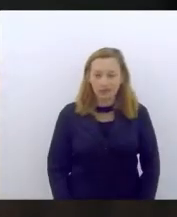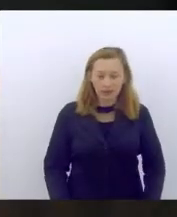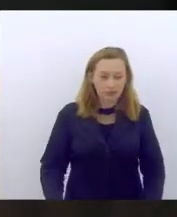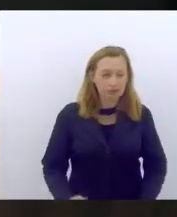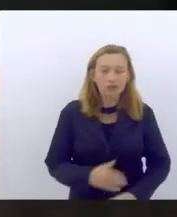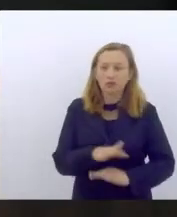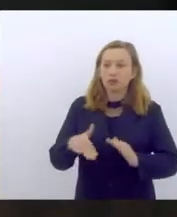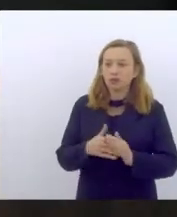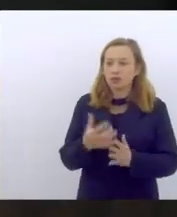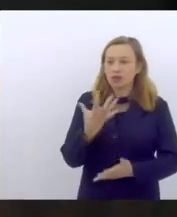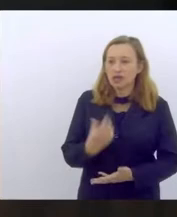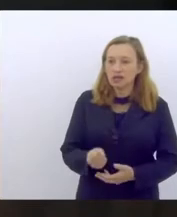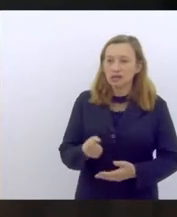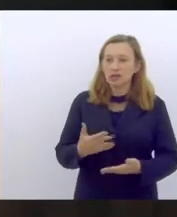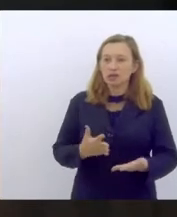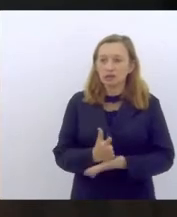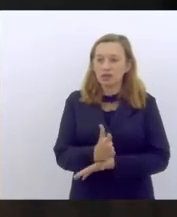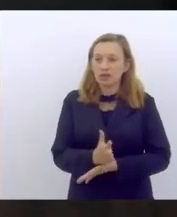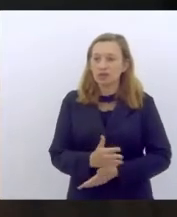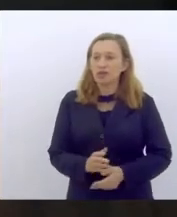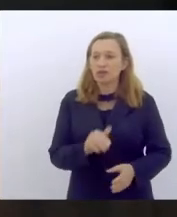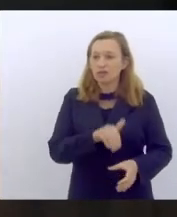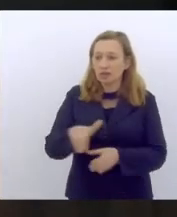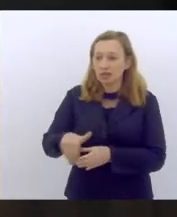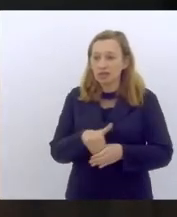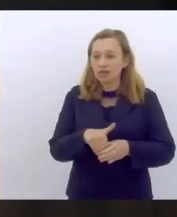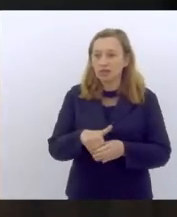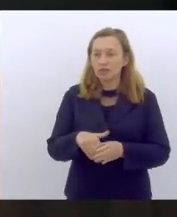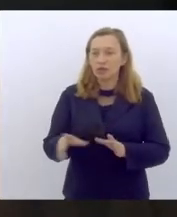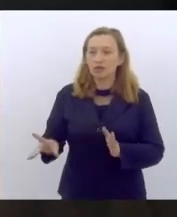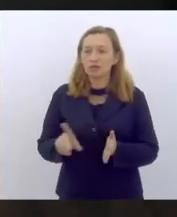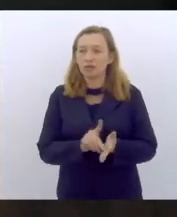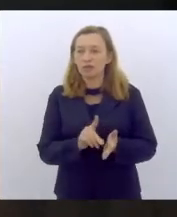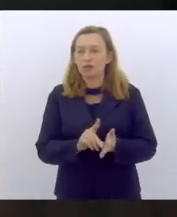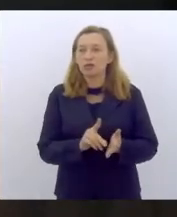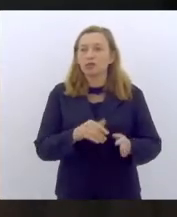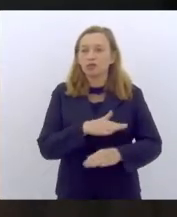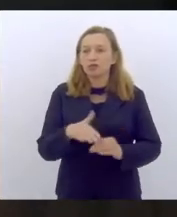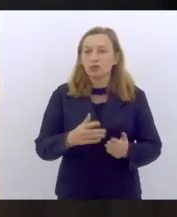seus que aprovam permaneça Como estão aprovado em votação projeto assimendados